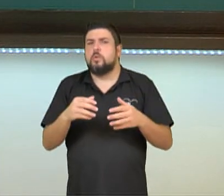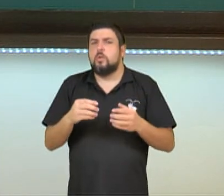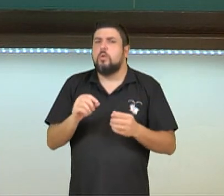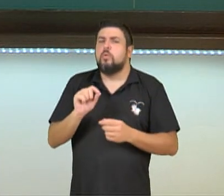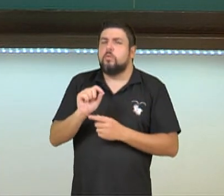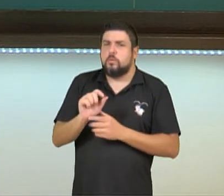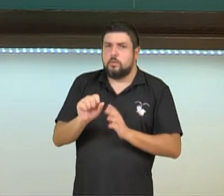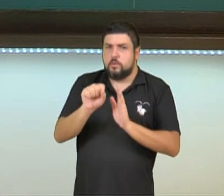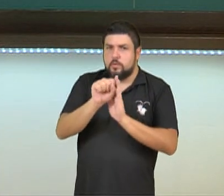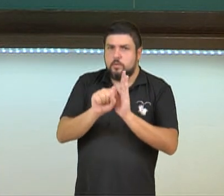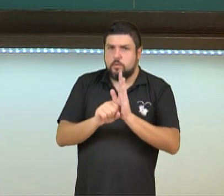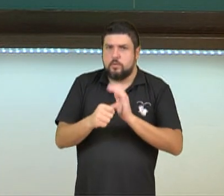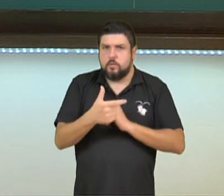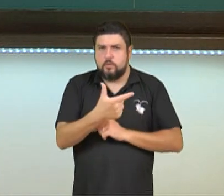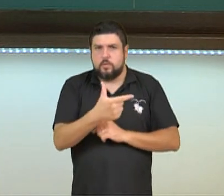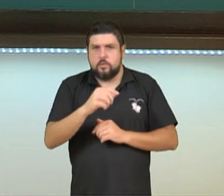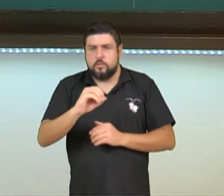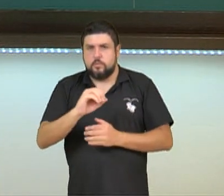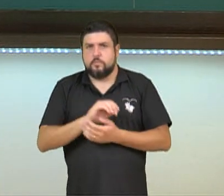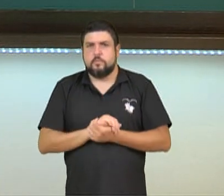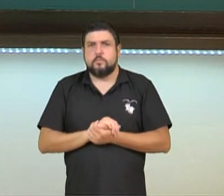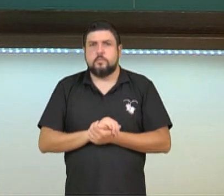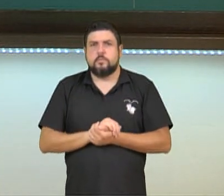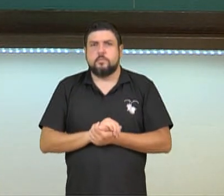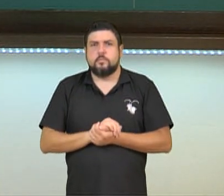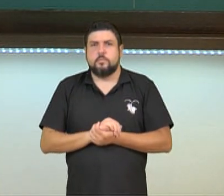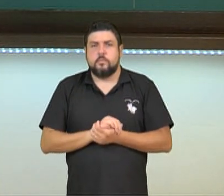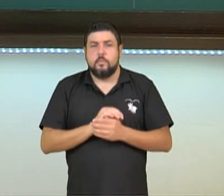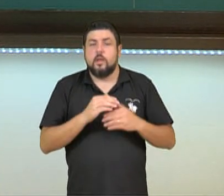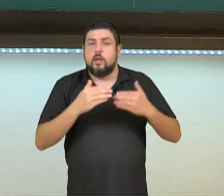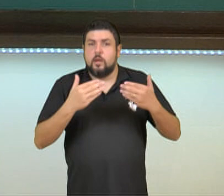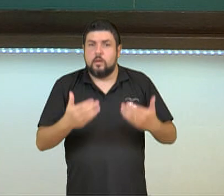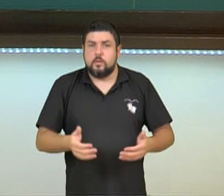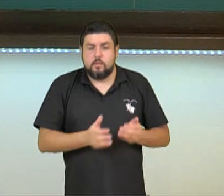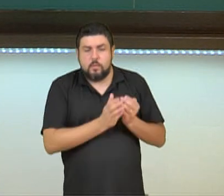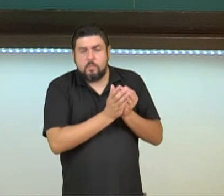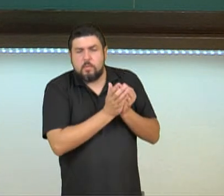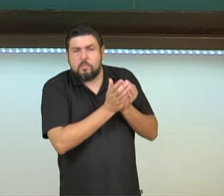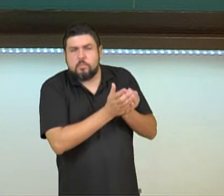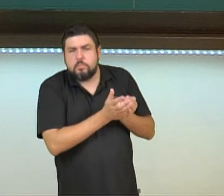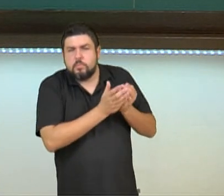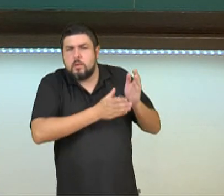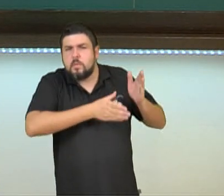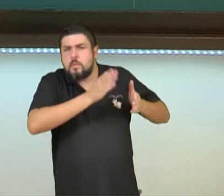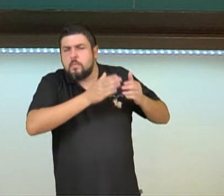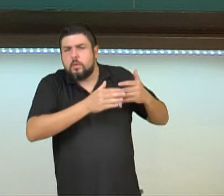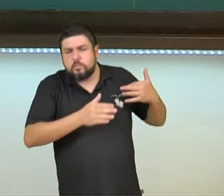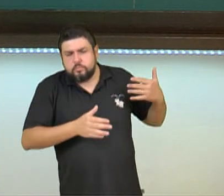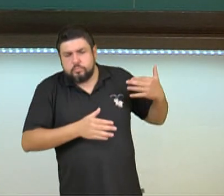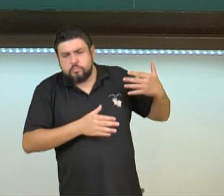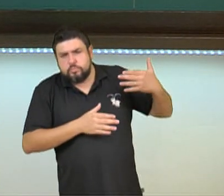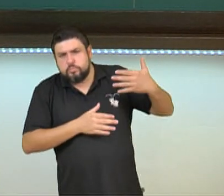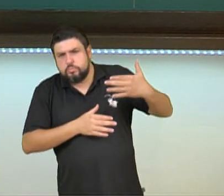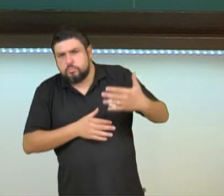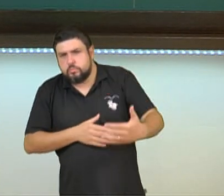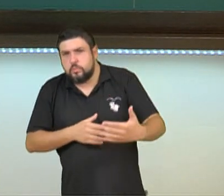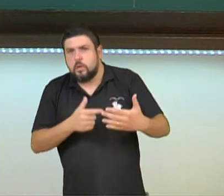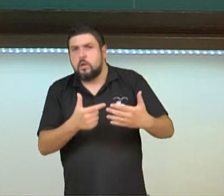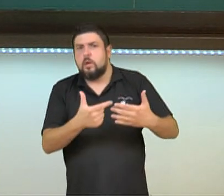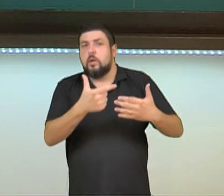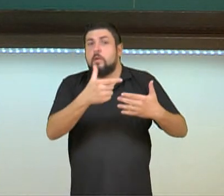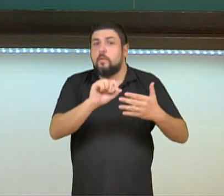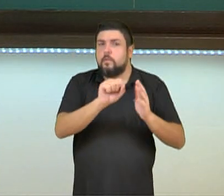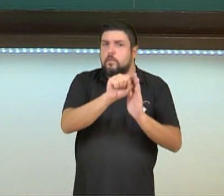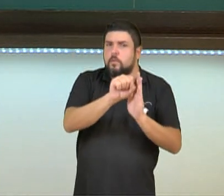século XX. Então, do processo das grandes navegações até o século XX, nós temos primordialmente um Brasil agrário